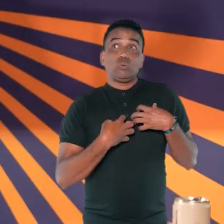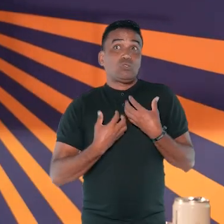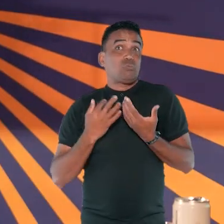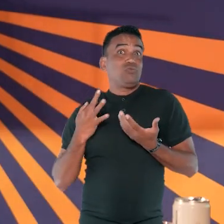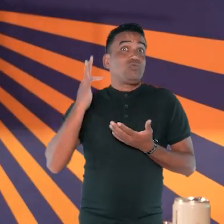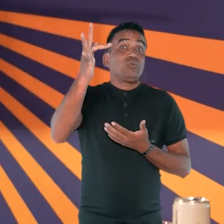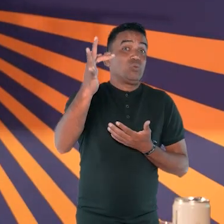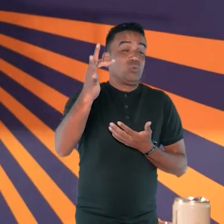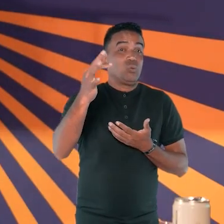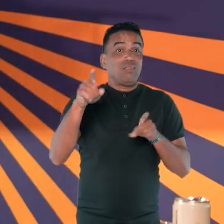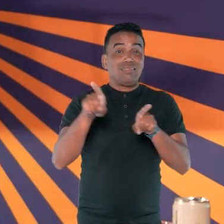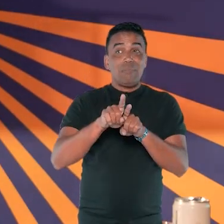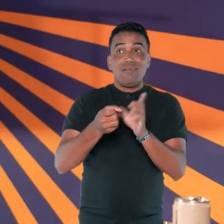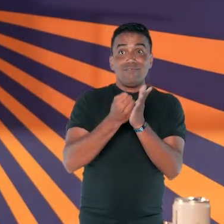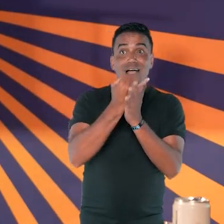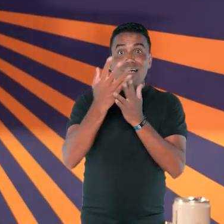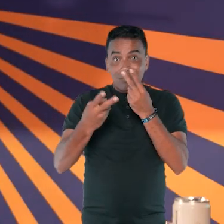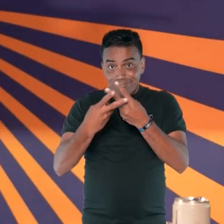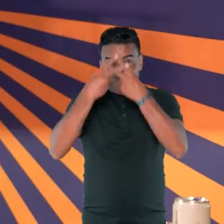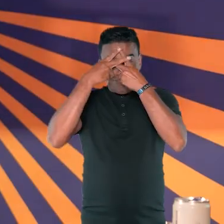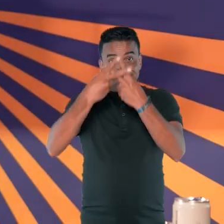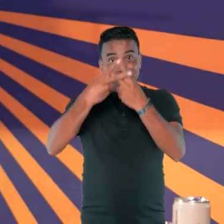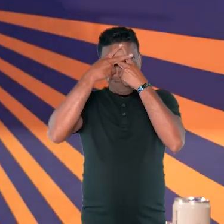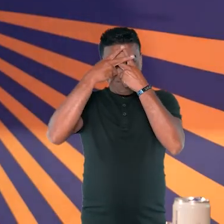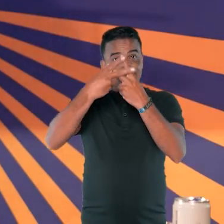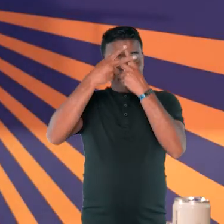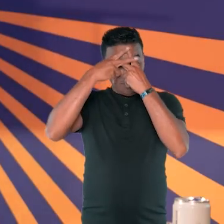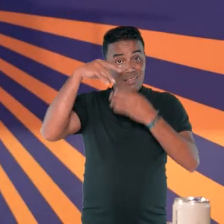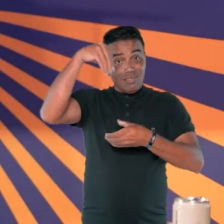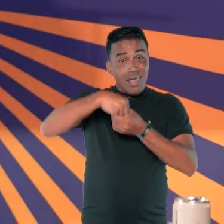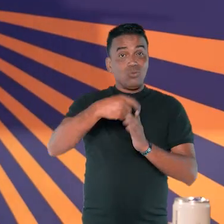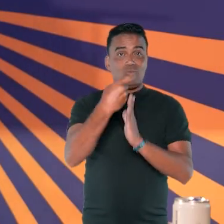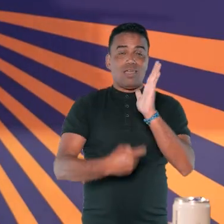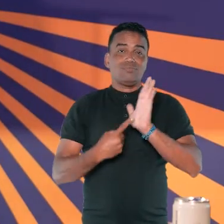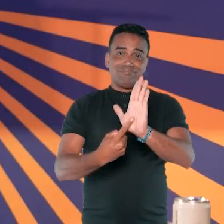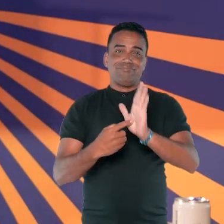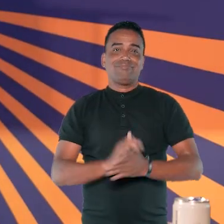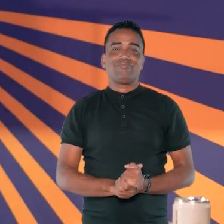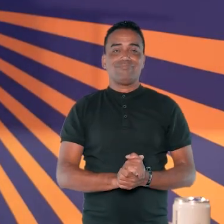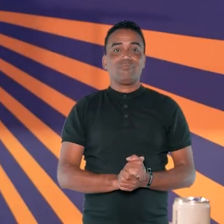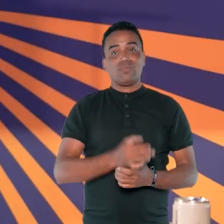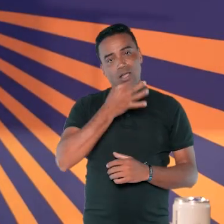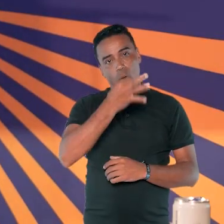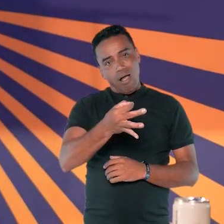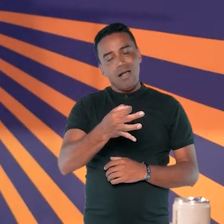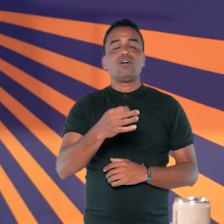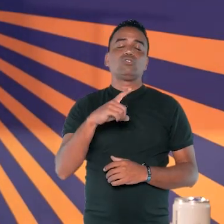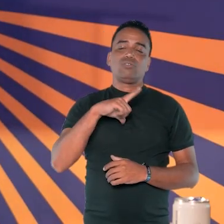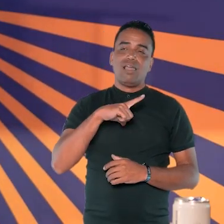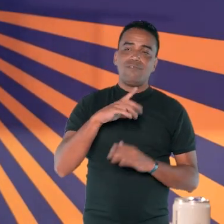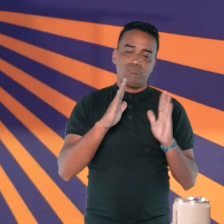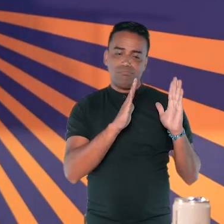das cicatrizes todas, que expressamente está exposta no poema. Eu acho que nós tivemos uma